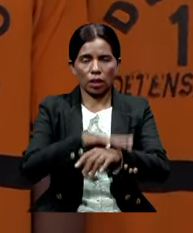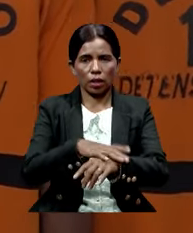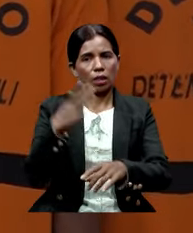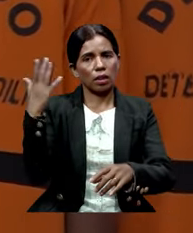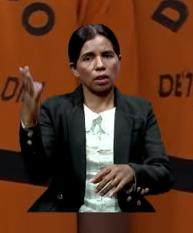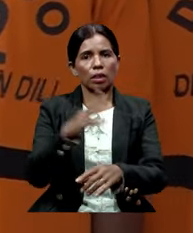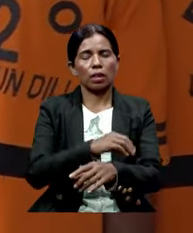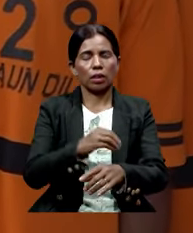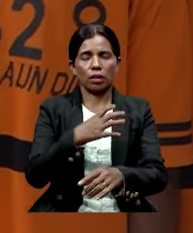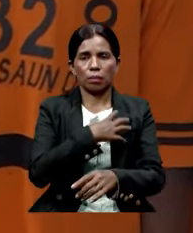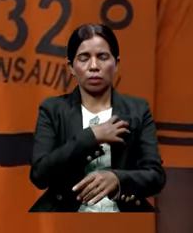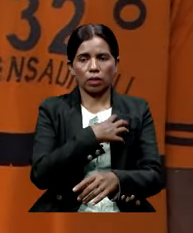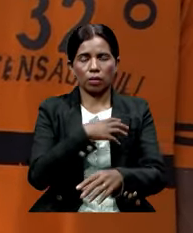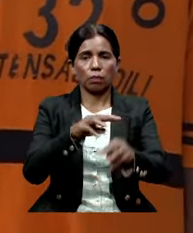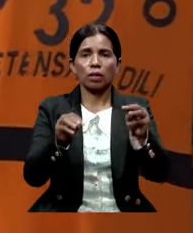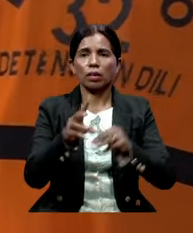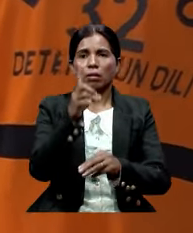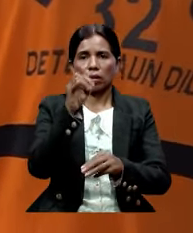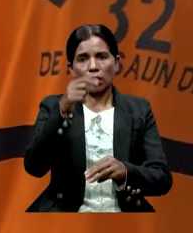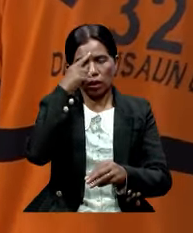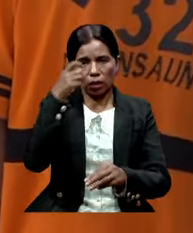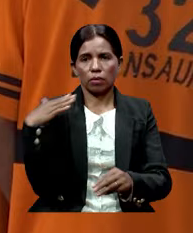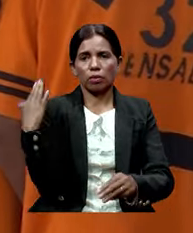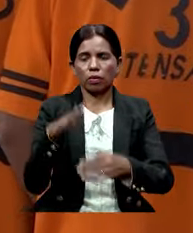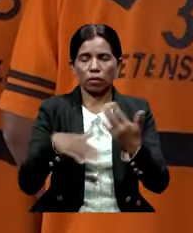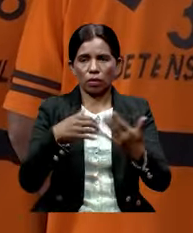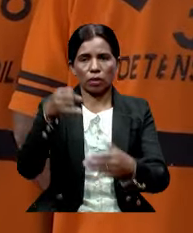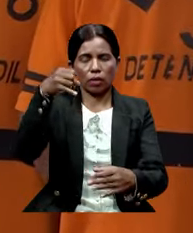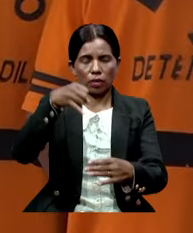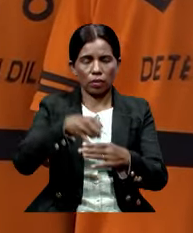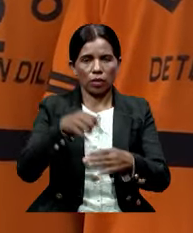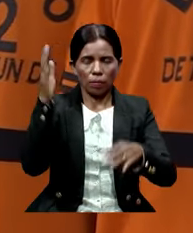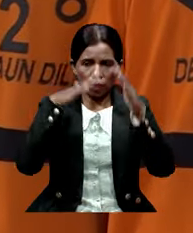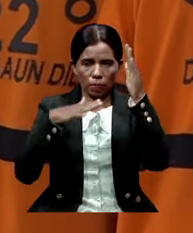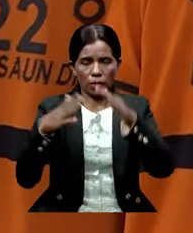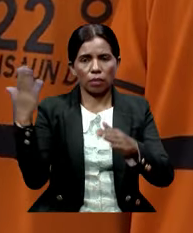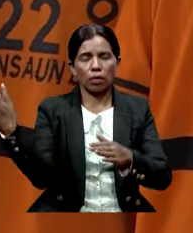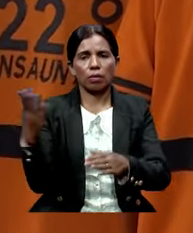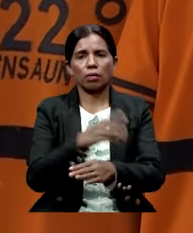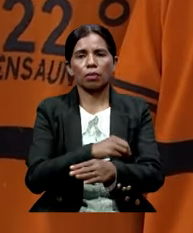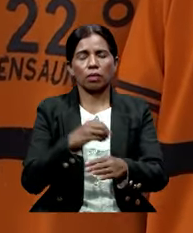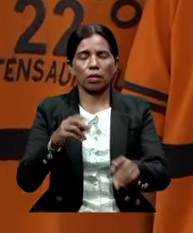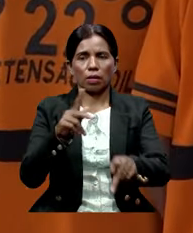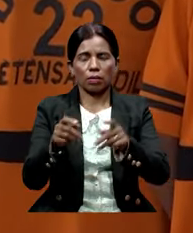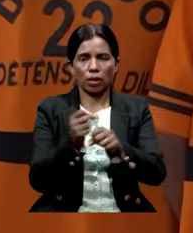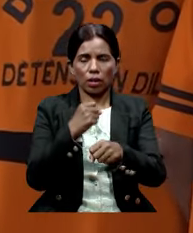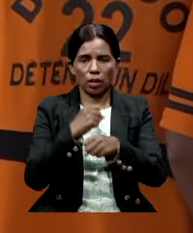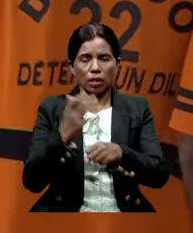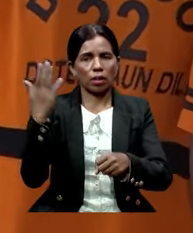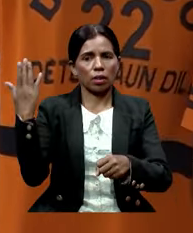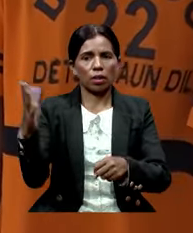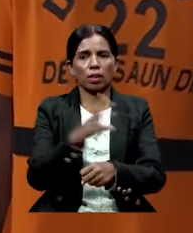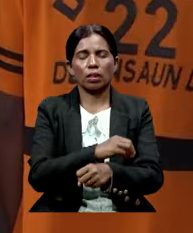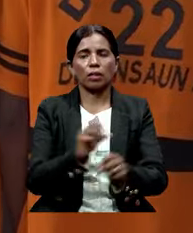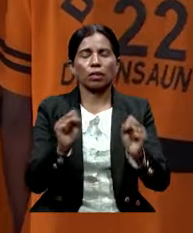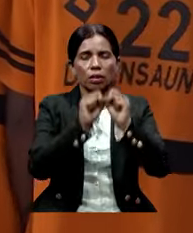cela comando PNTL município de Ili, também jovem Hiracne envolve e a confronto ori sob festa na comunidade Sirahalo e a Aitara Clara, e